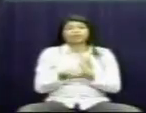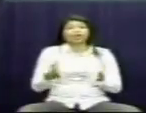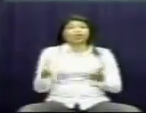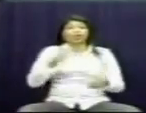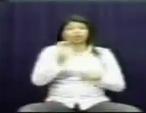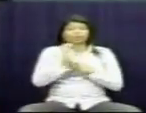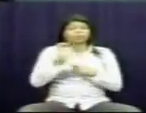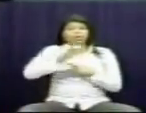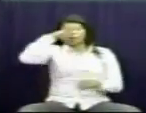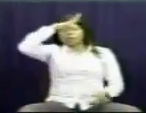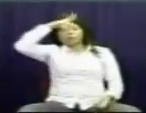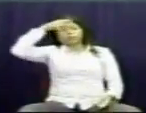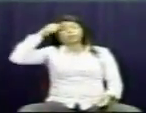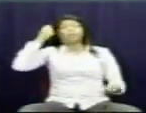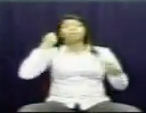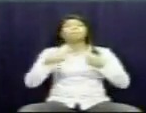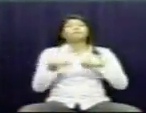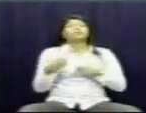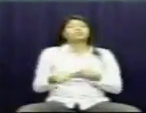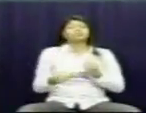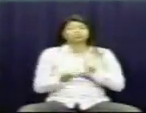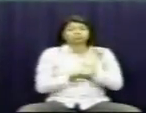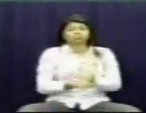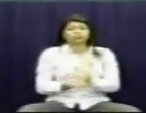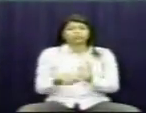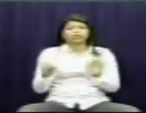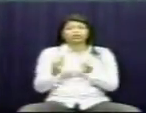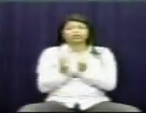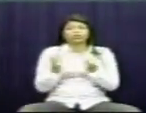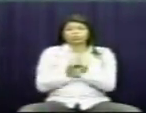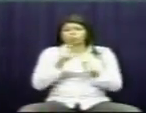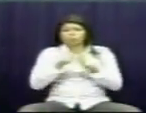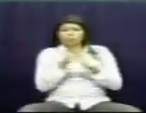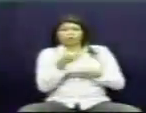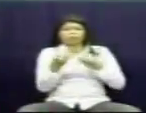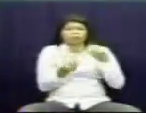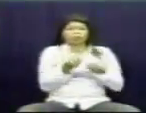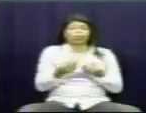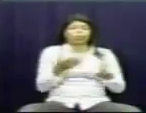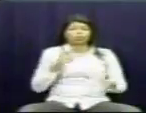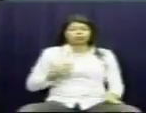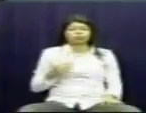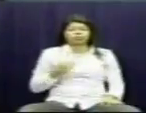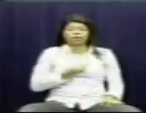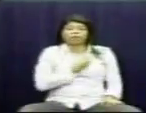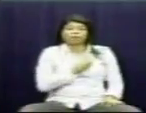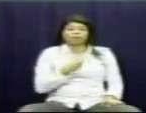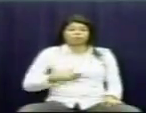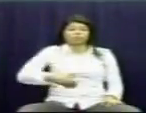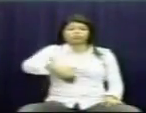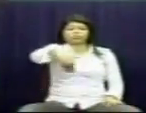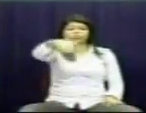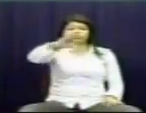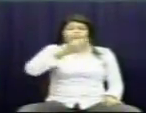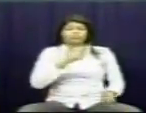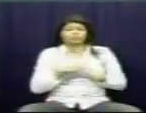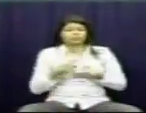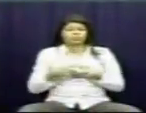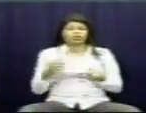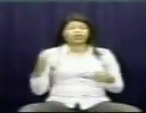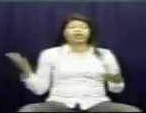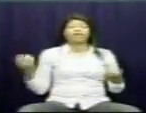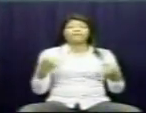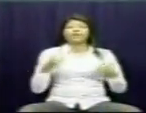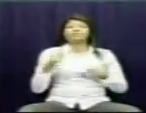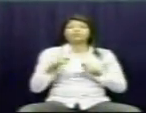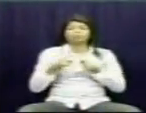Amazonas tem autonomia para definir a sua carreira médica de estado e, óbvio, a carreira médica de estado precisa